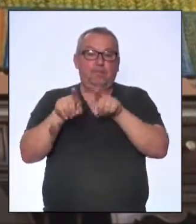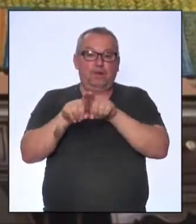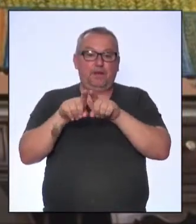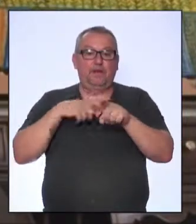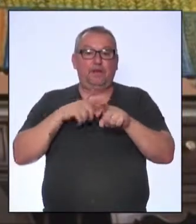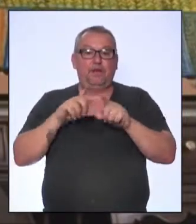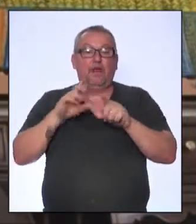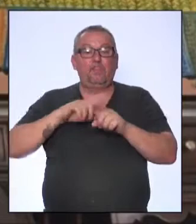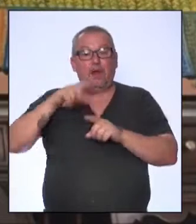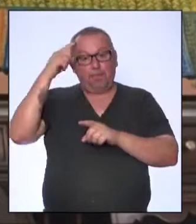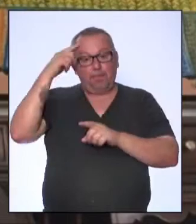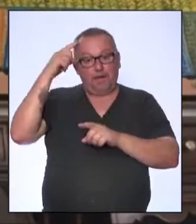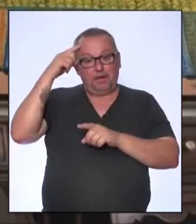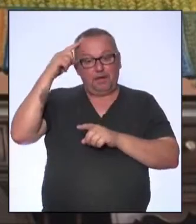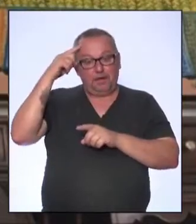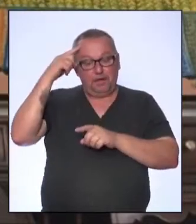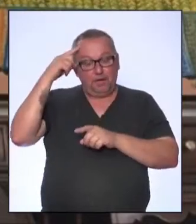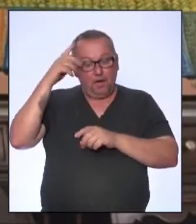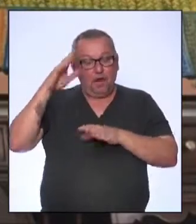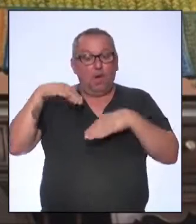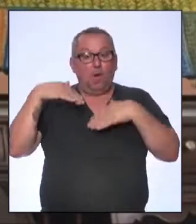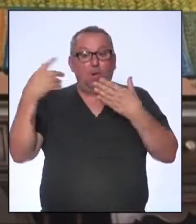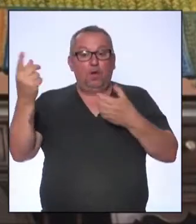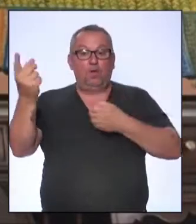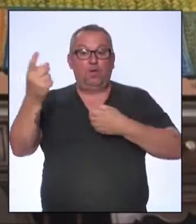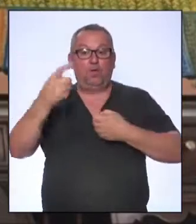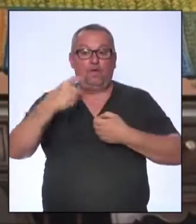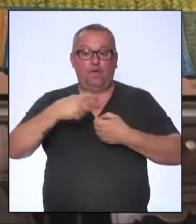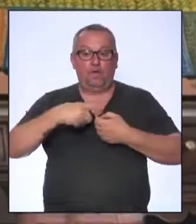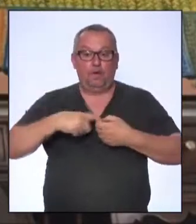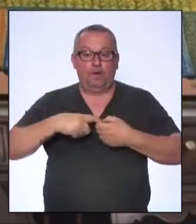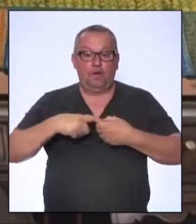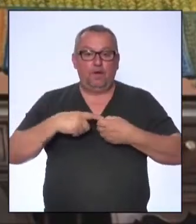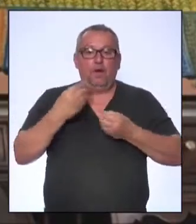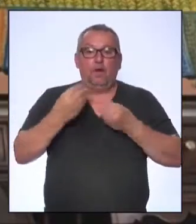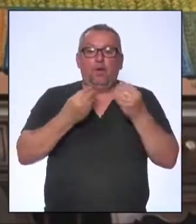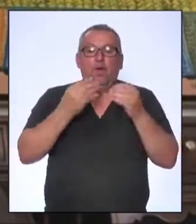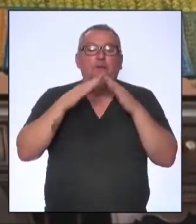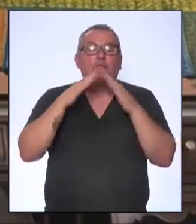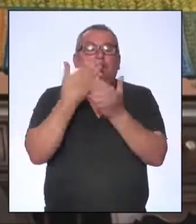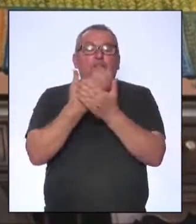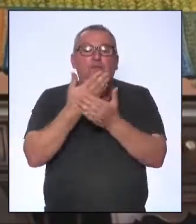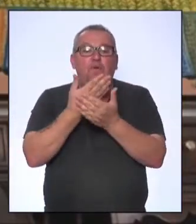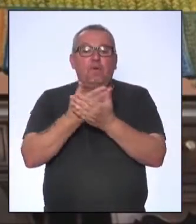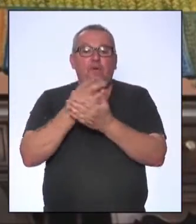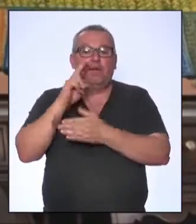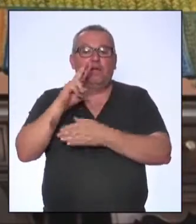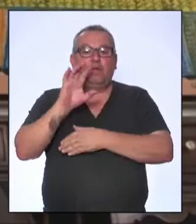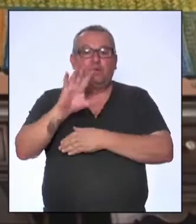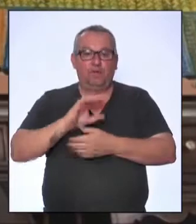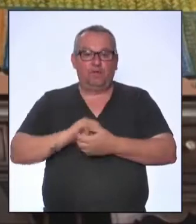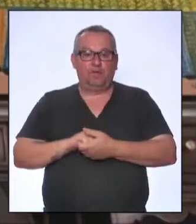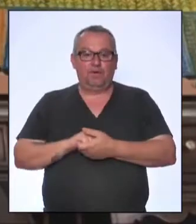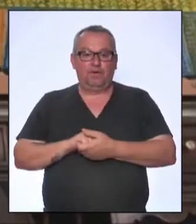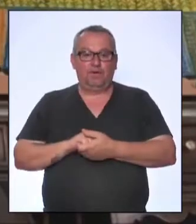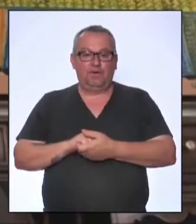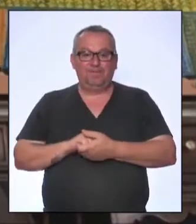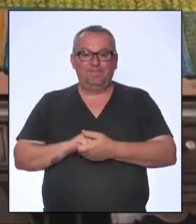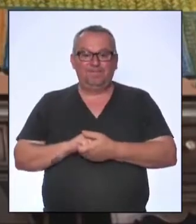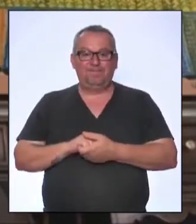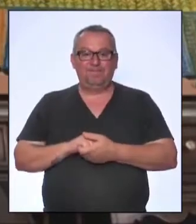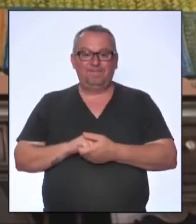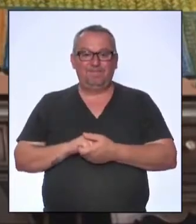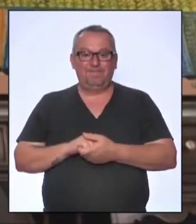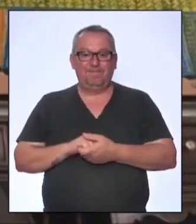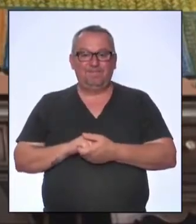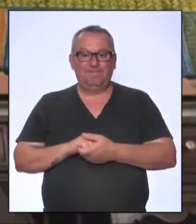já pensando no retorno, como é que a sua escola está lidando com isso? Com a palavra.